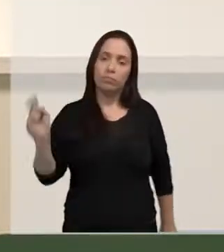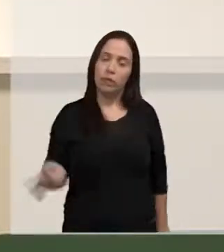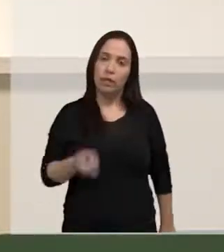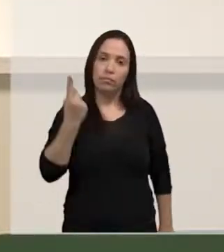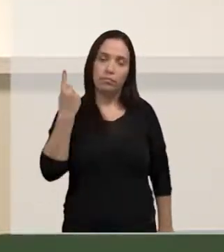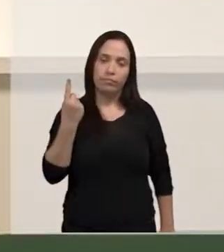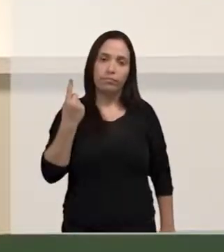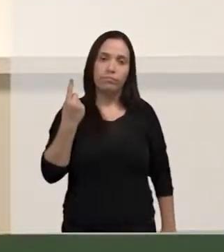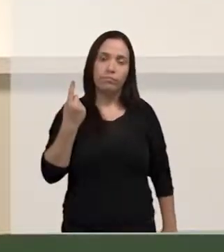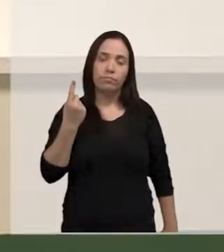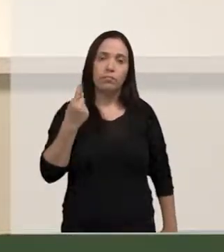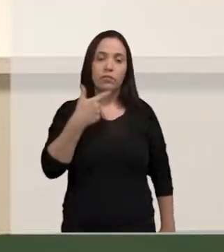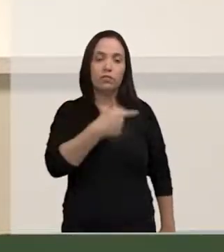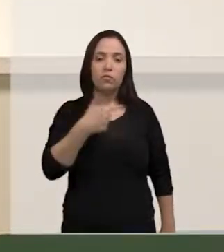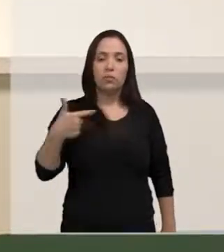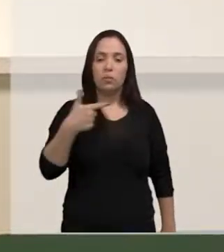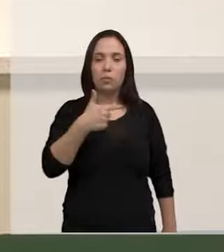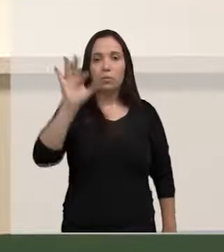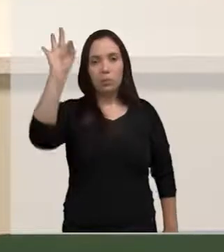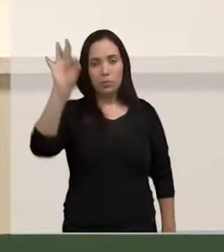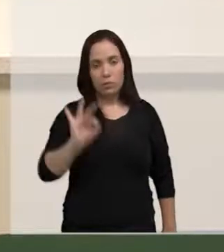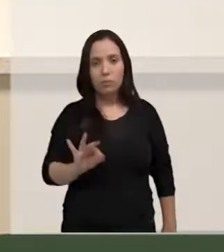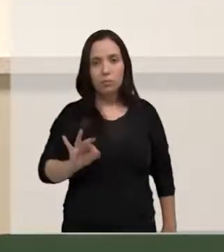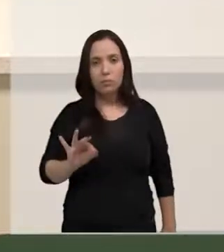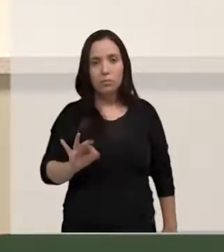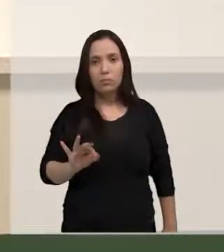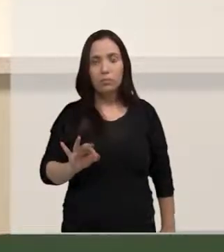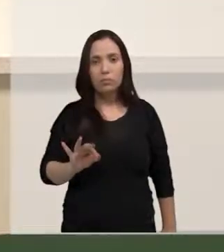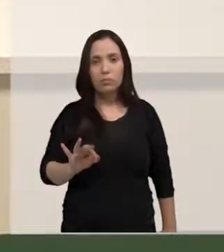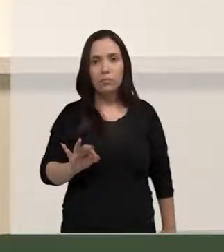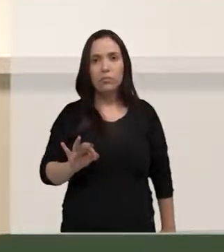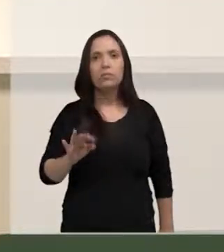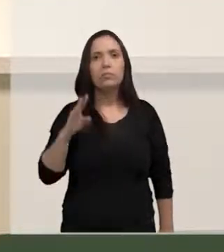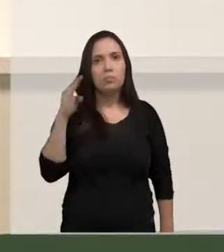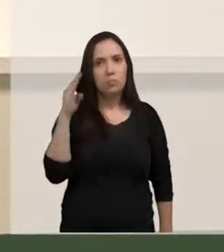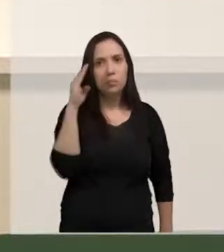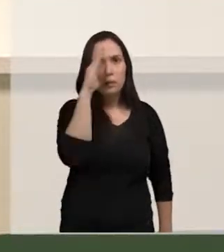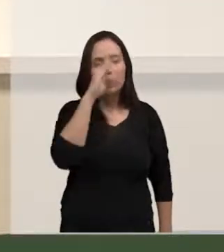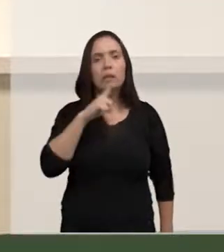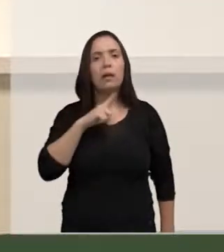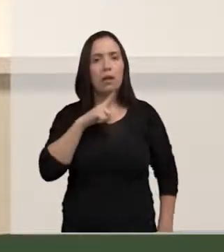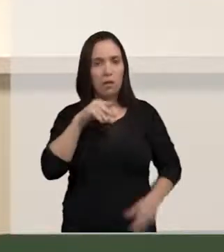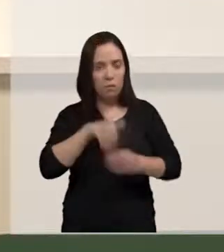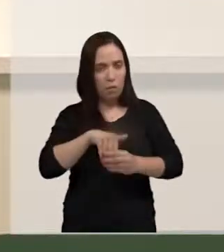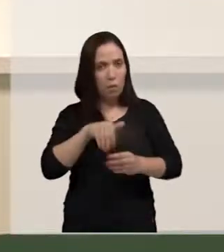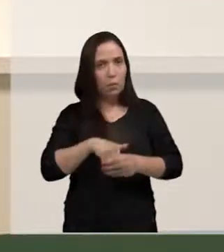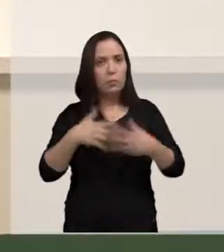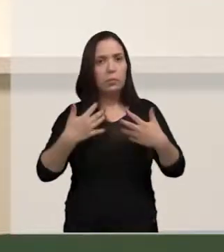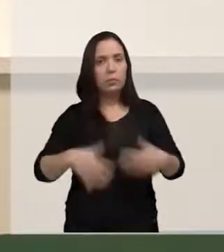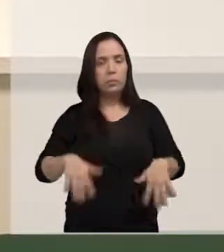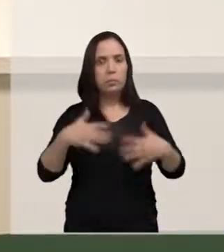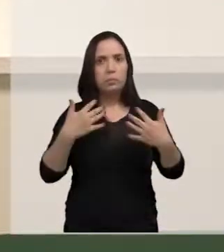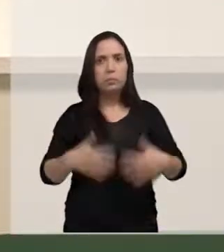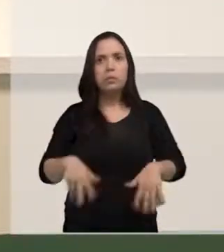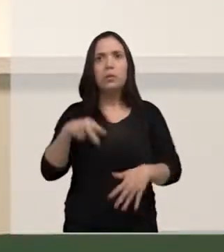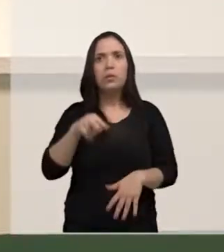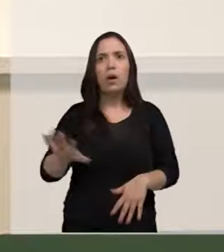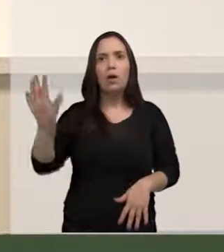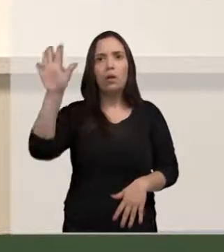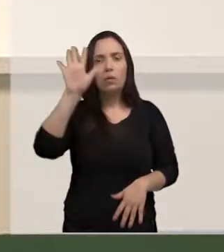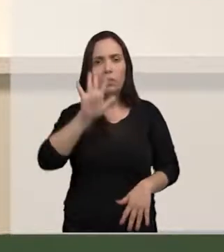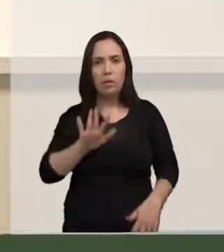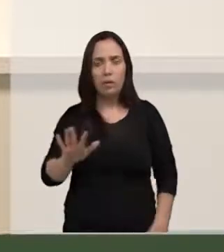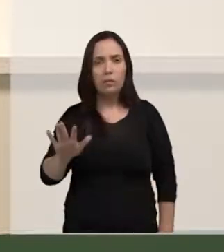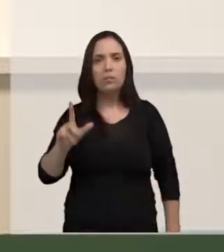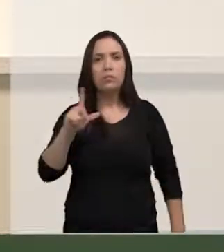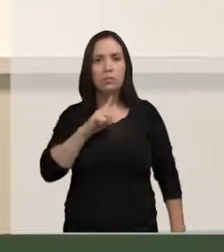ou, na realidade, 22% dos votos válidos. Muito voto o Bolsonaro. Na minha avaliação, aqui sim. no Nordeste, diante de uma situação dessa, e tinha o